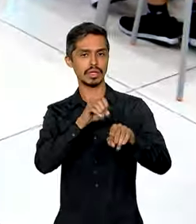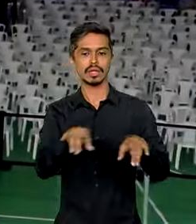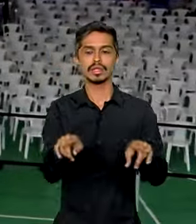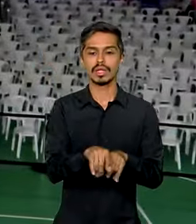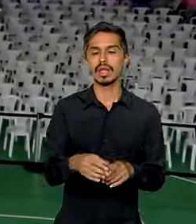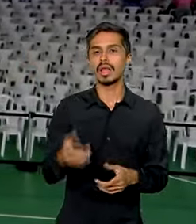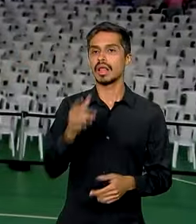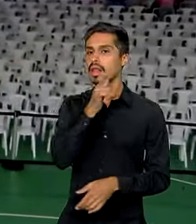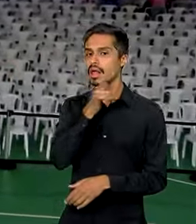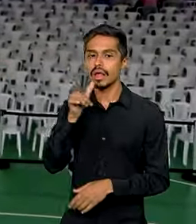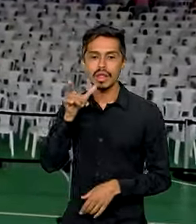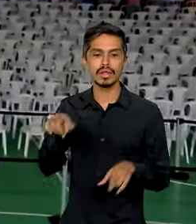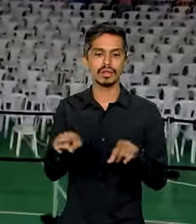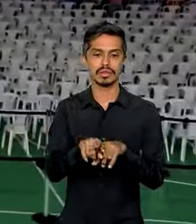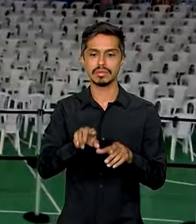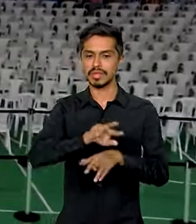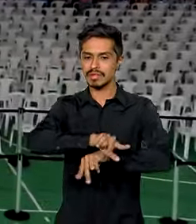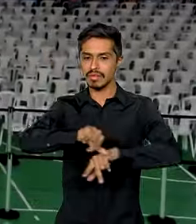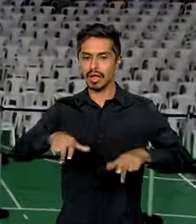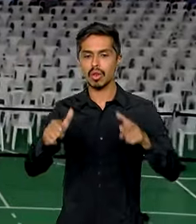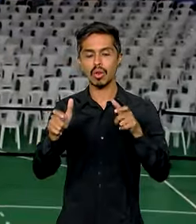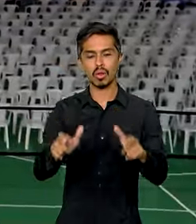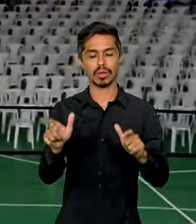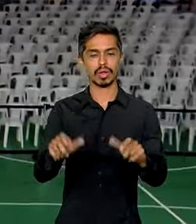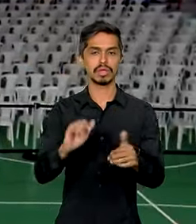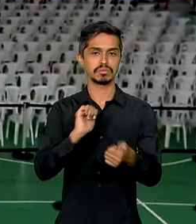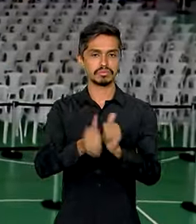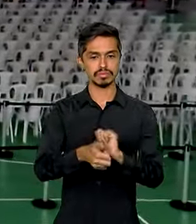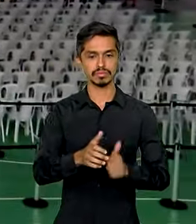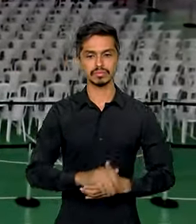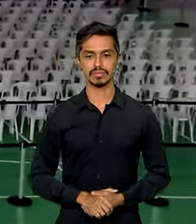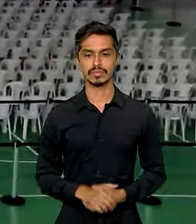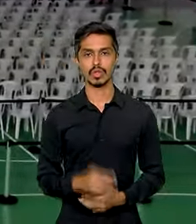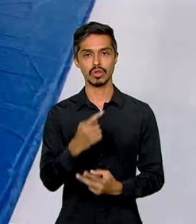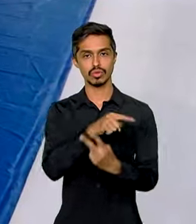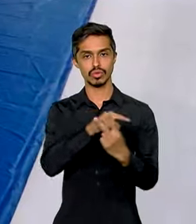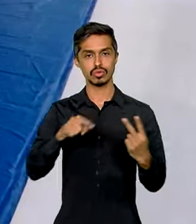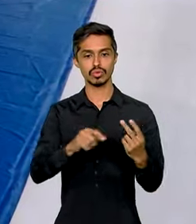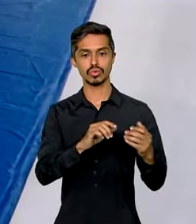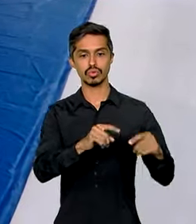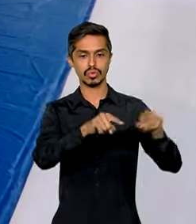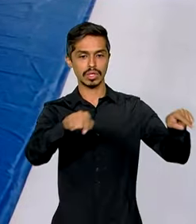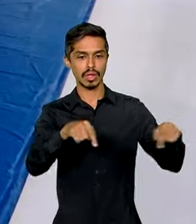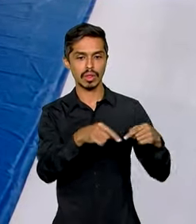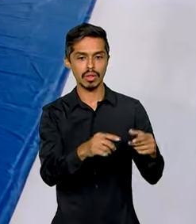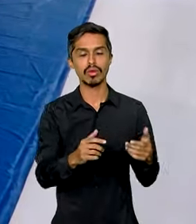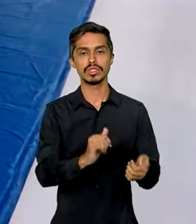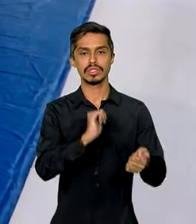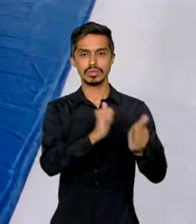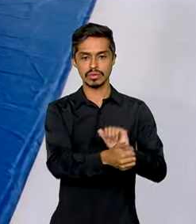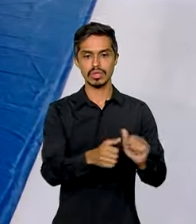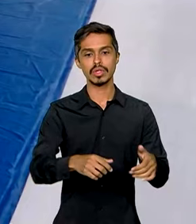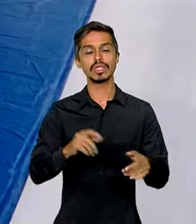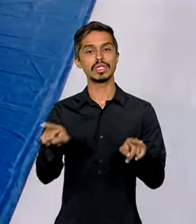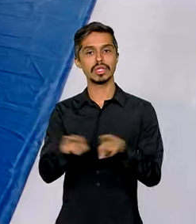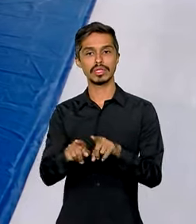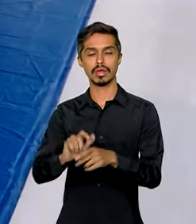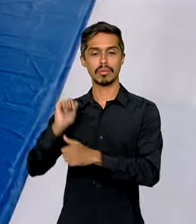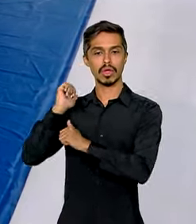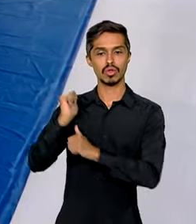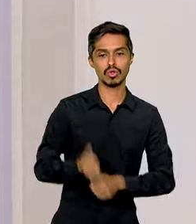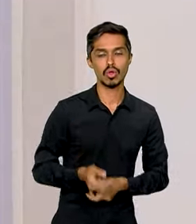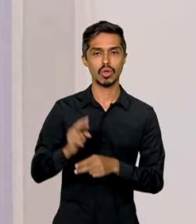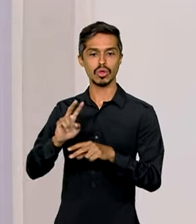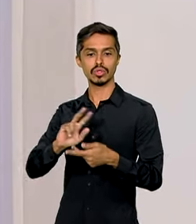refeitório, além de instalações esportivas. São duas quadras e locais para a prática de judô,